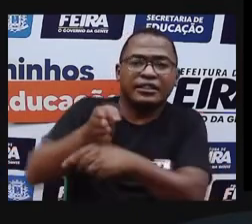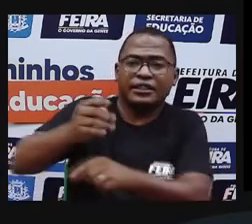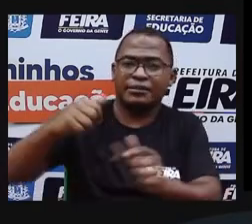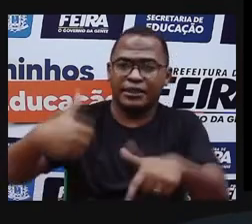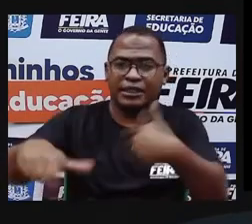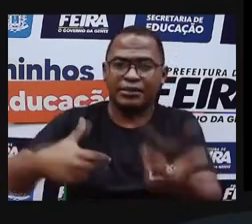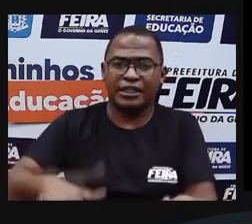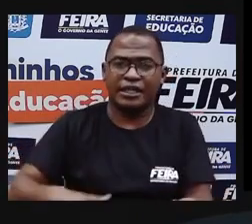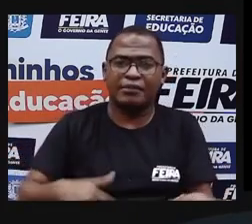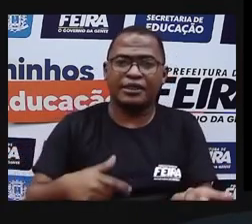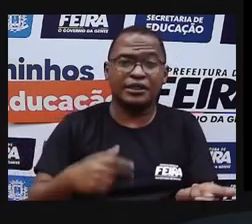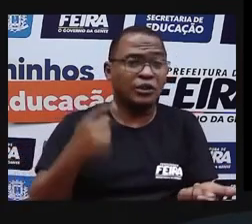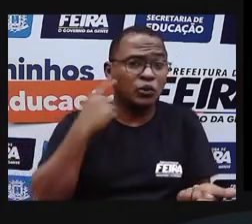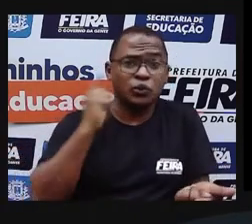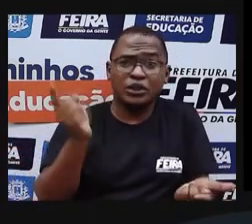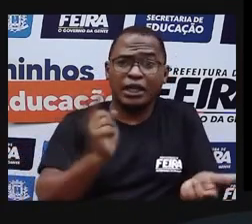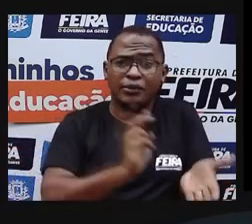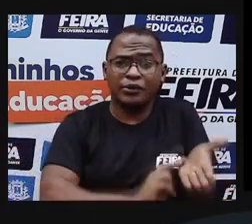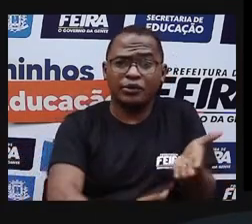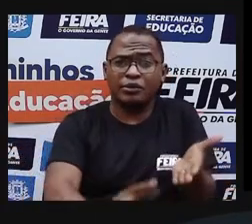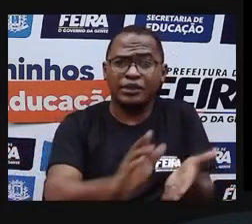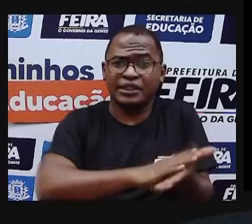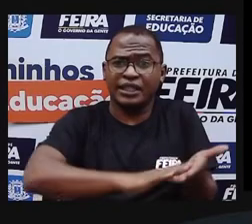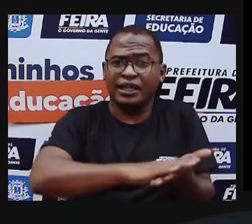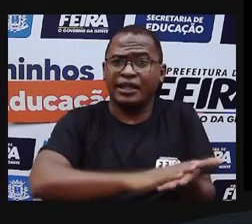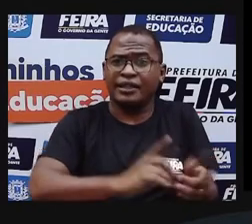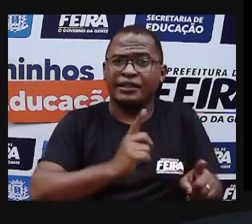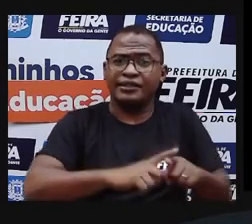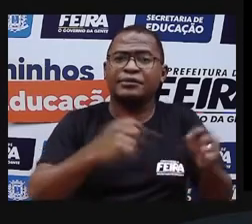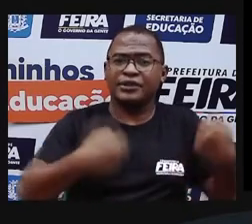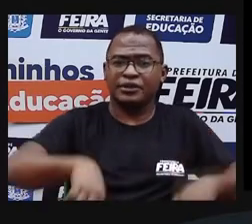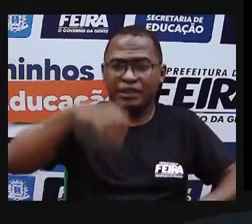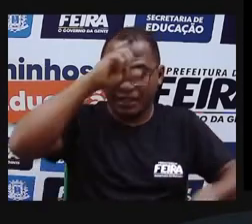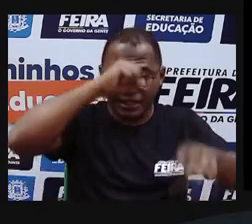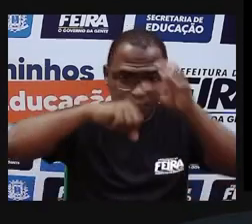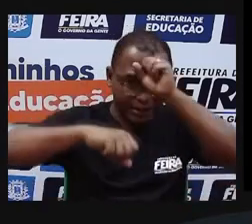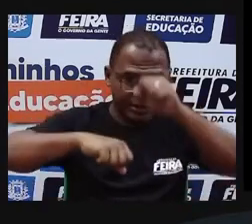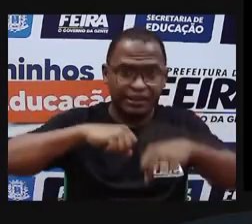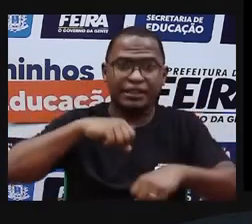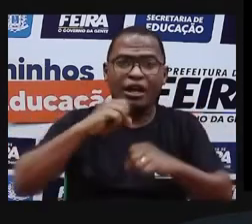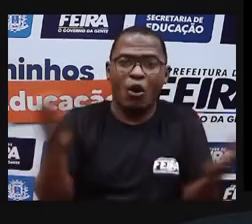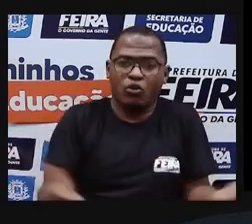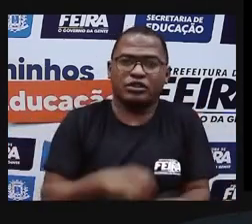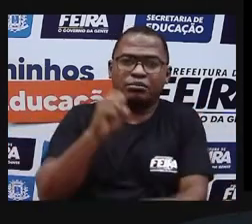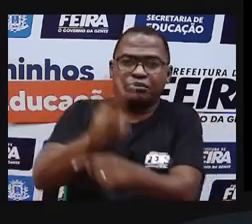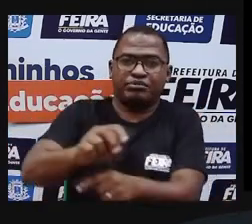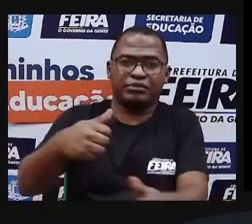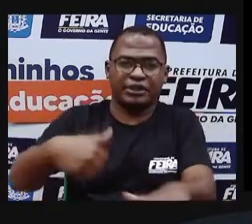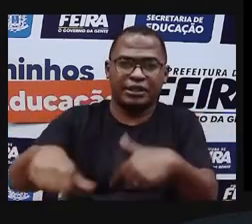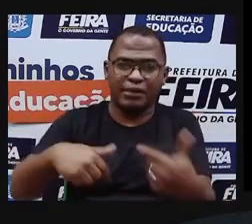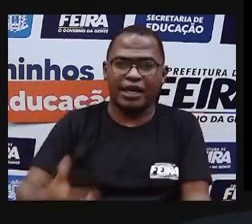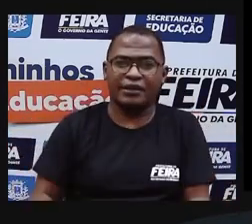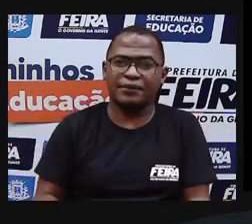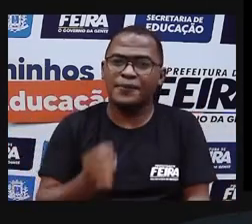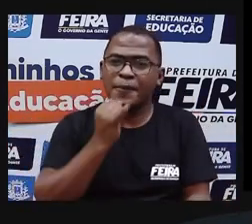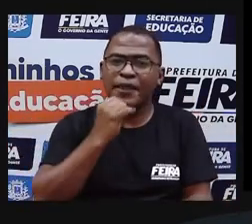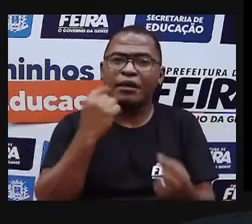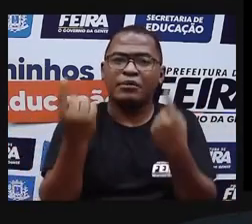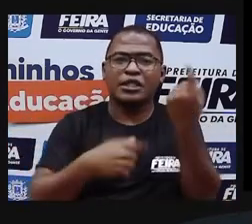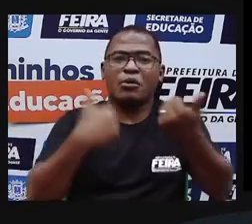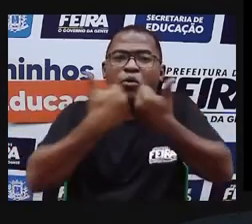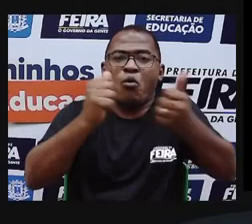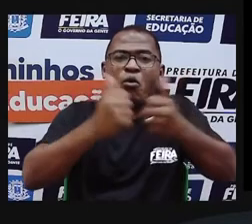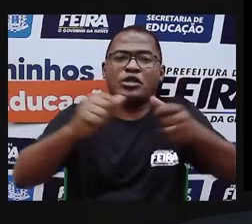Muitos alunos da EJA conseguem pegar um ônibus que precisava perguntar, com medo da outra pessoa, às vezes até ter uma maldade, falar o